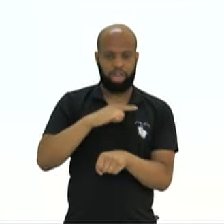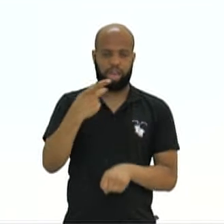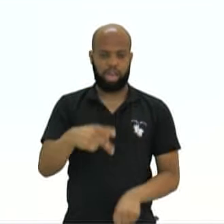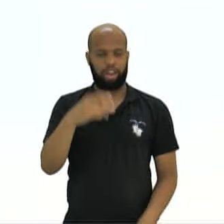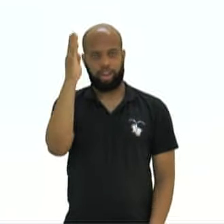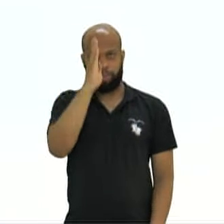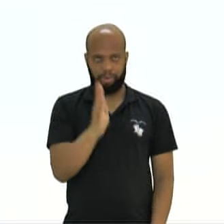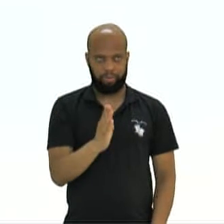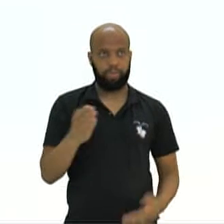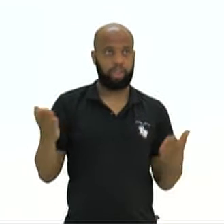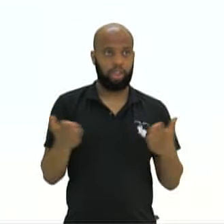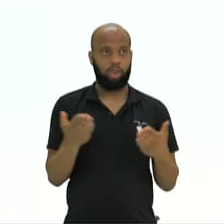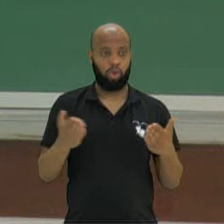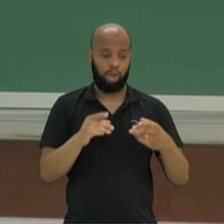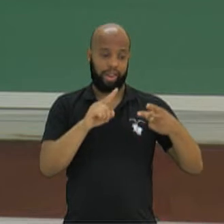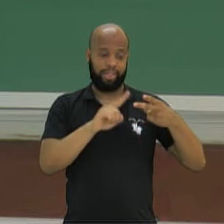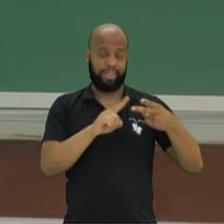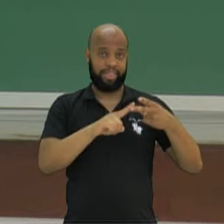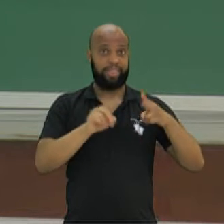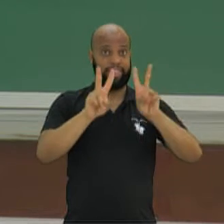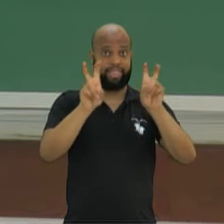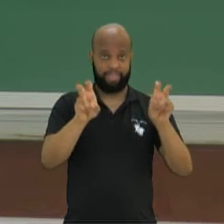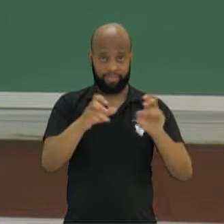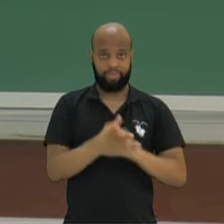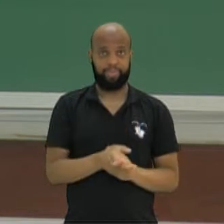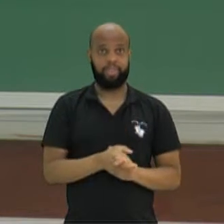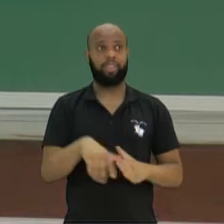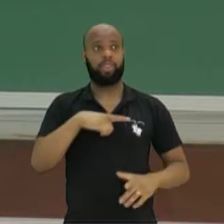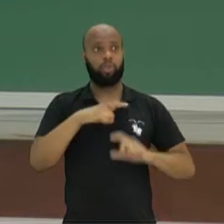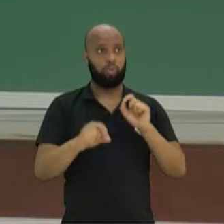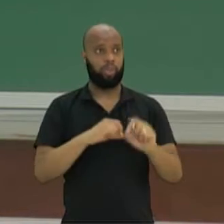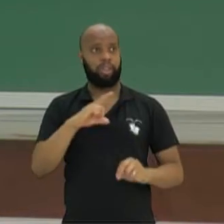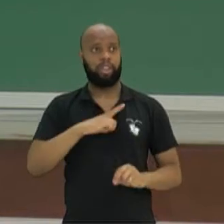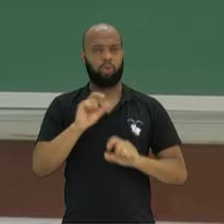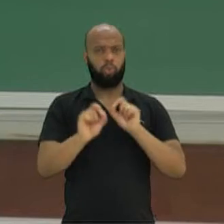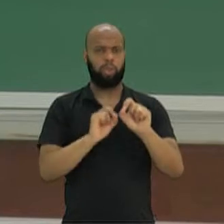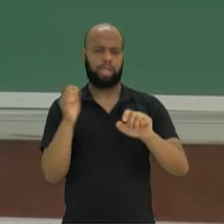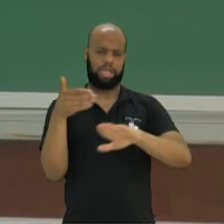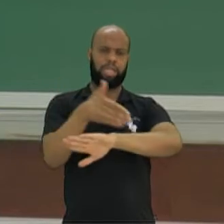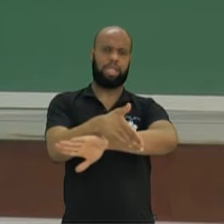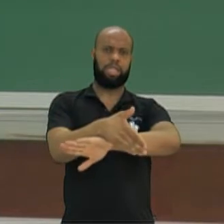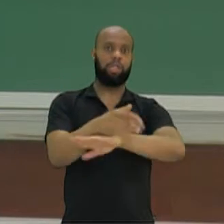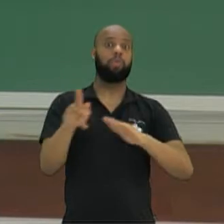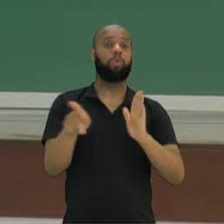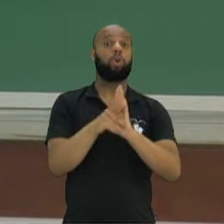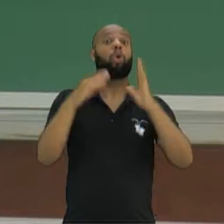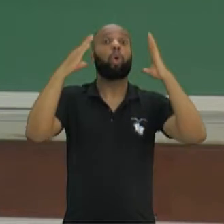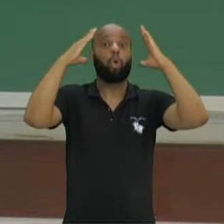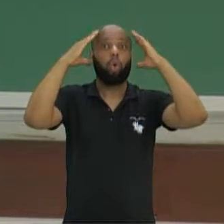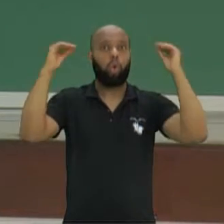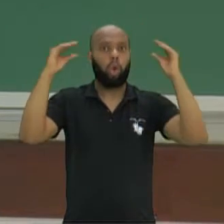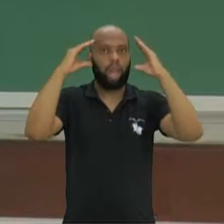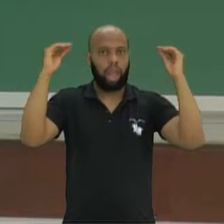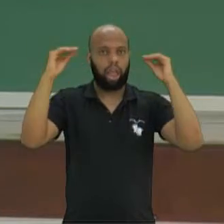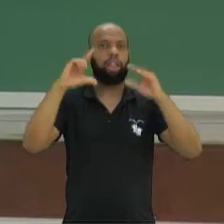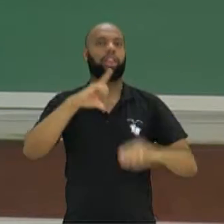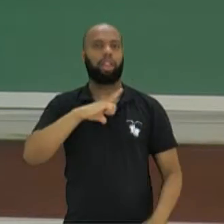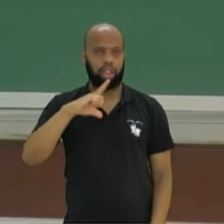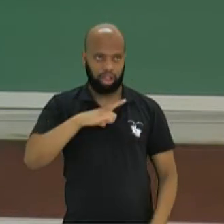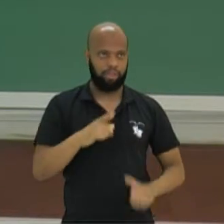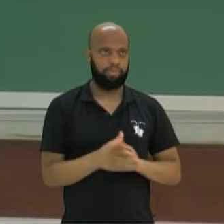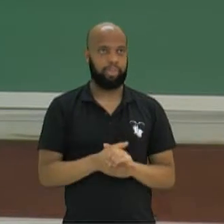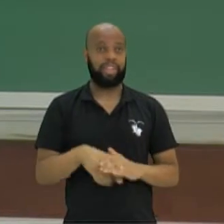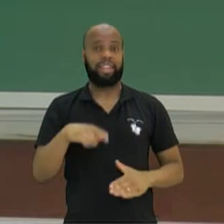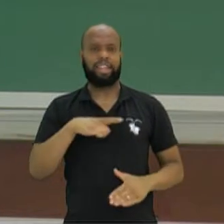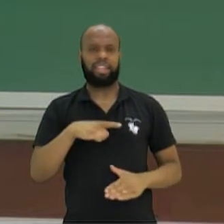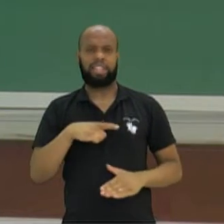Brasil. Vamos para o nosso segundo tema. Então, nós temos ali as chamadas invasões holandesas, não é mesmo? Nós temos